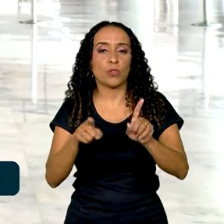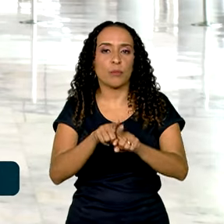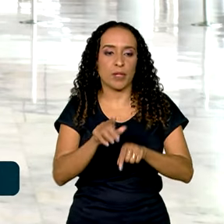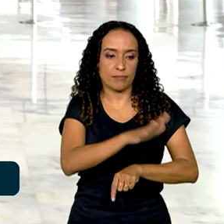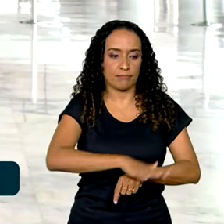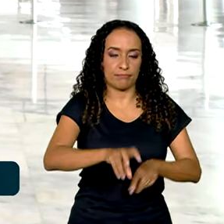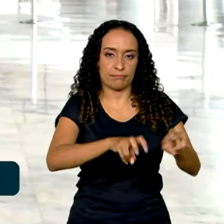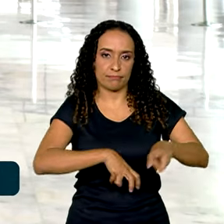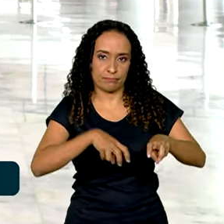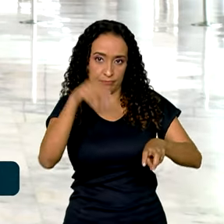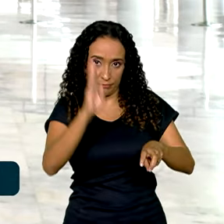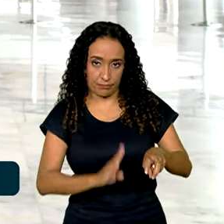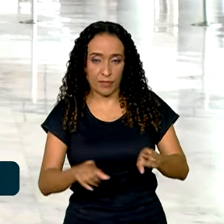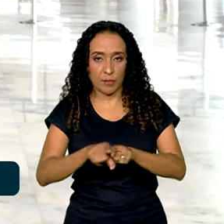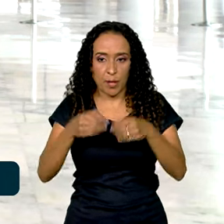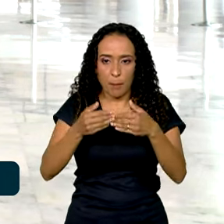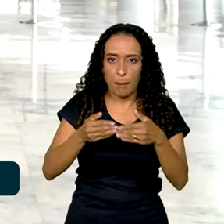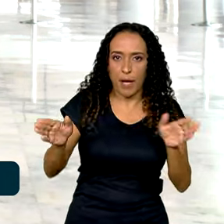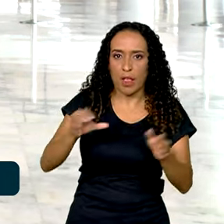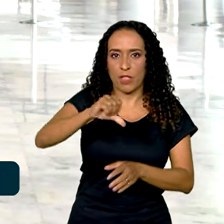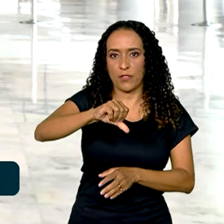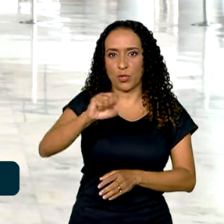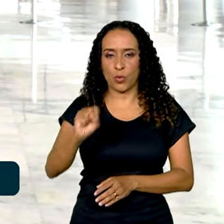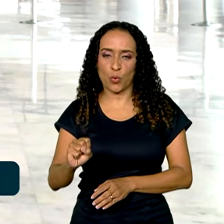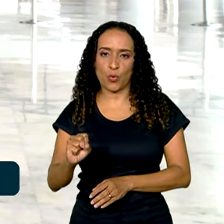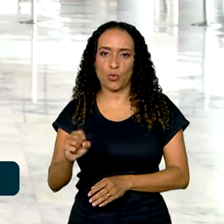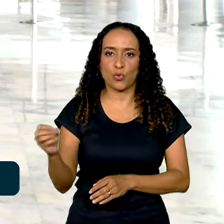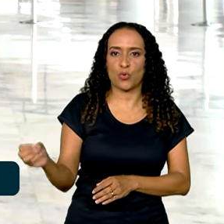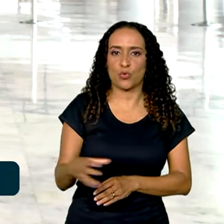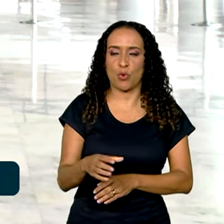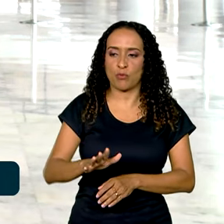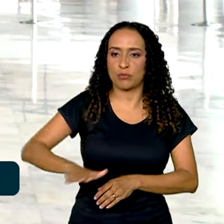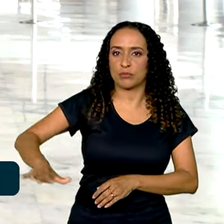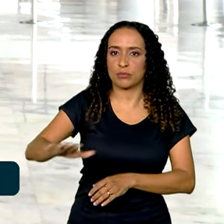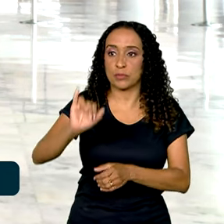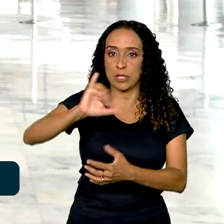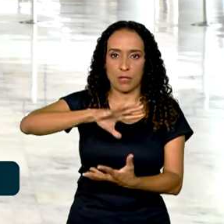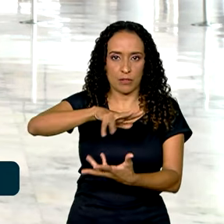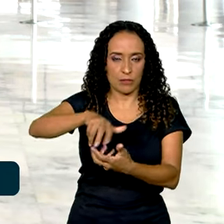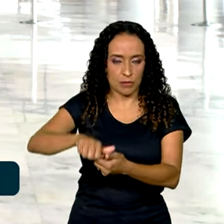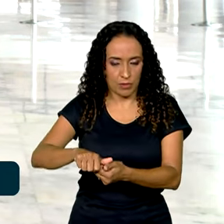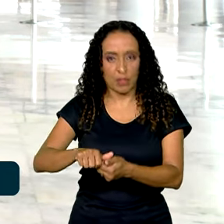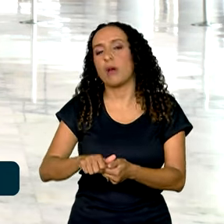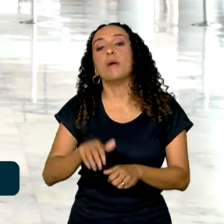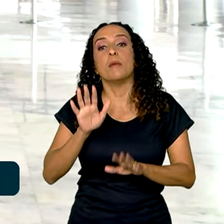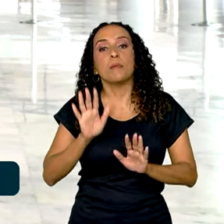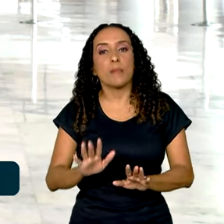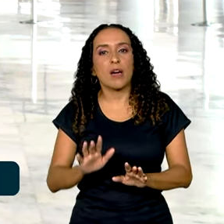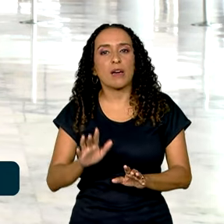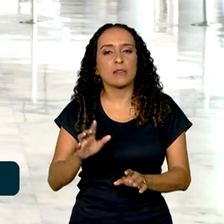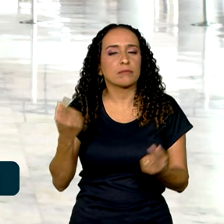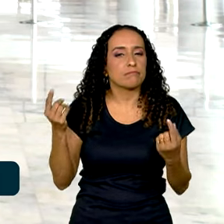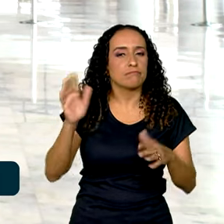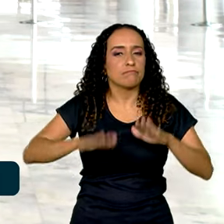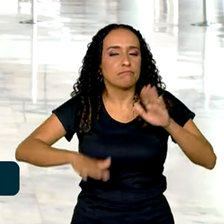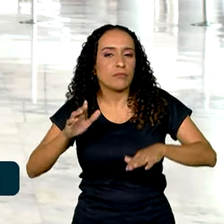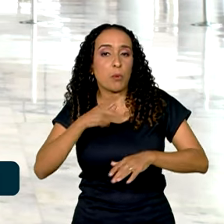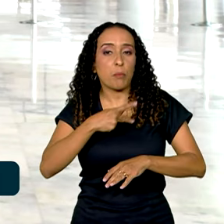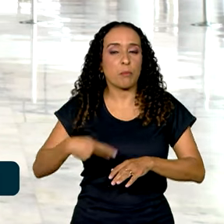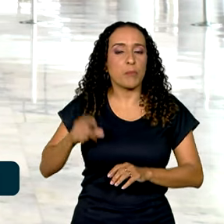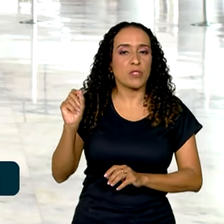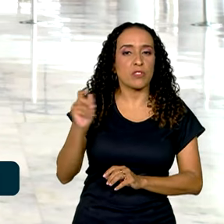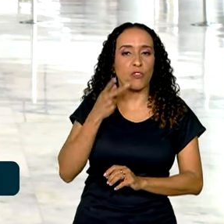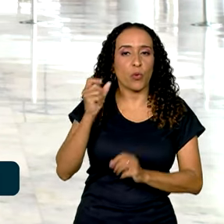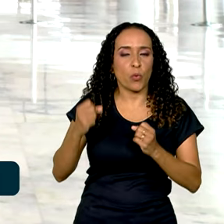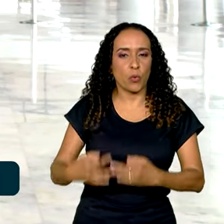agricultura brasileira e a abertura de 98 novos mercados internacionais. Mas, de acordo com o presidente,